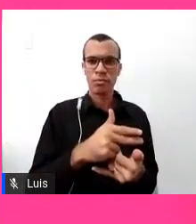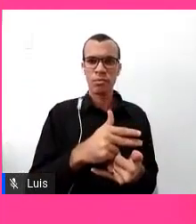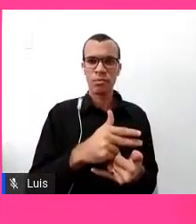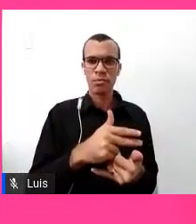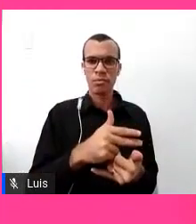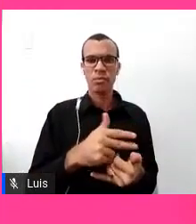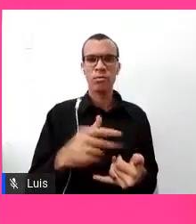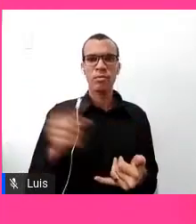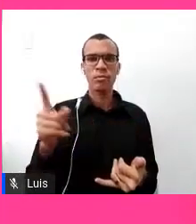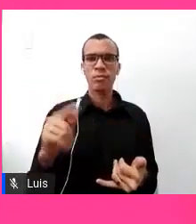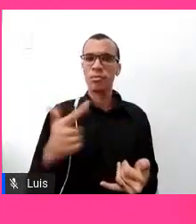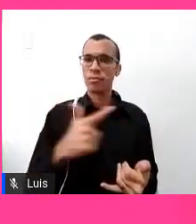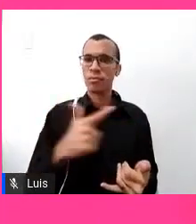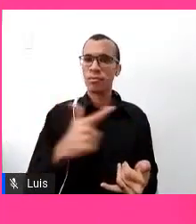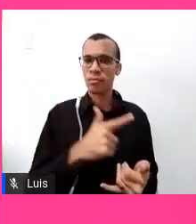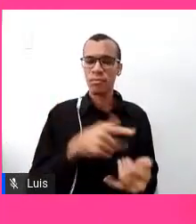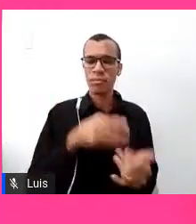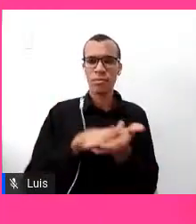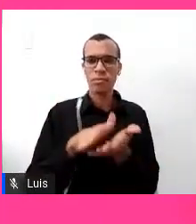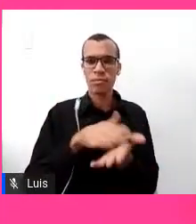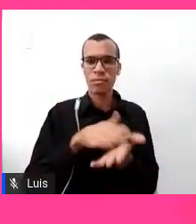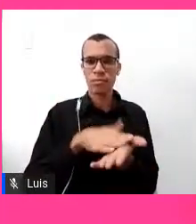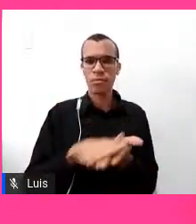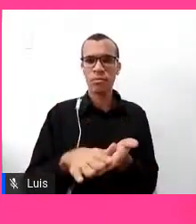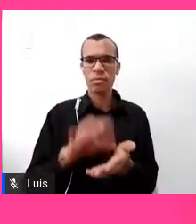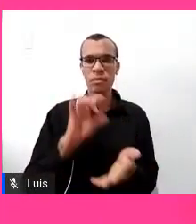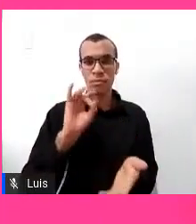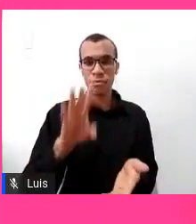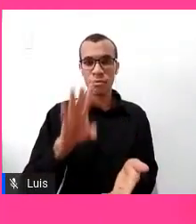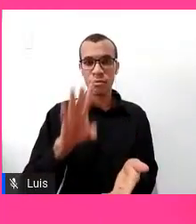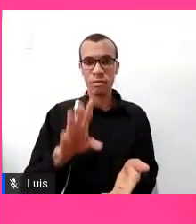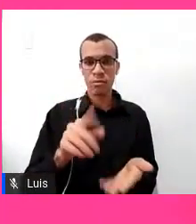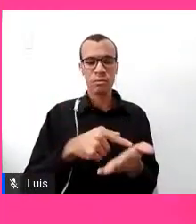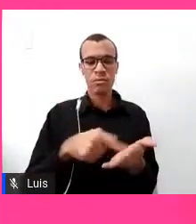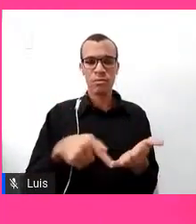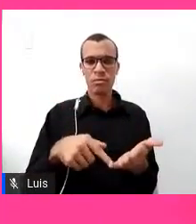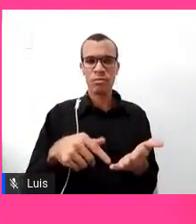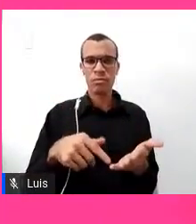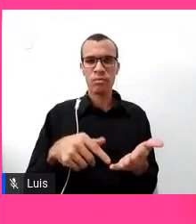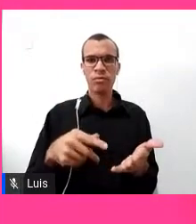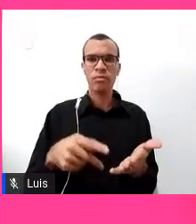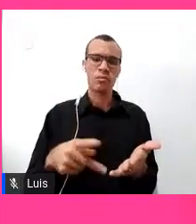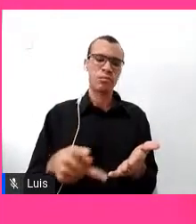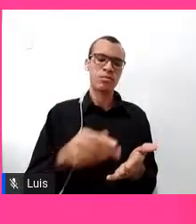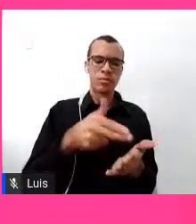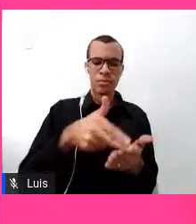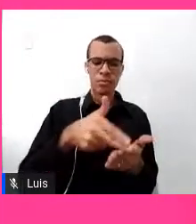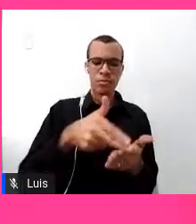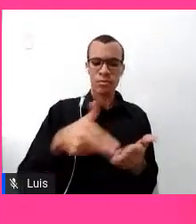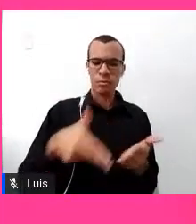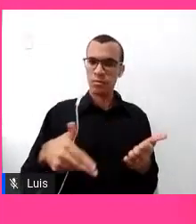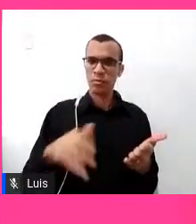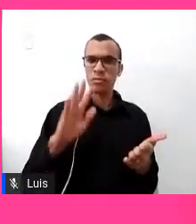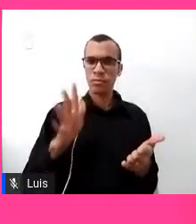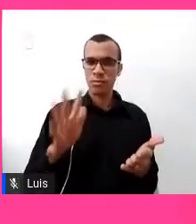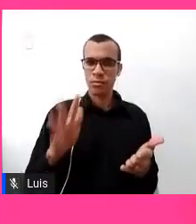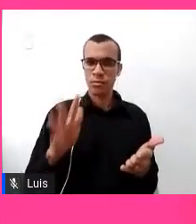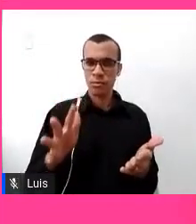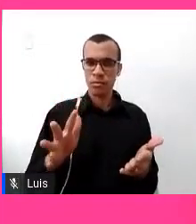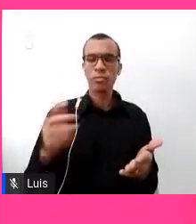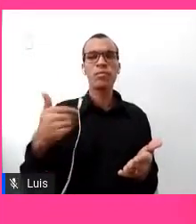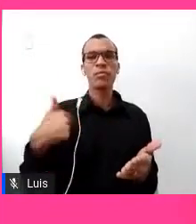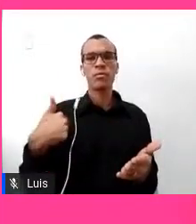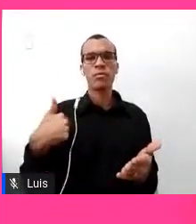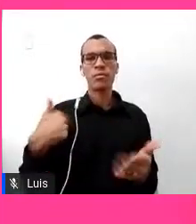impressora. O que vocês estão vendo aqui é só o risco do próprio estilete. Então, está recortado já. Na hora que eu for trabalhar, eu